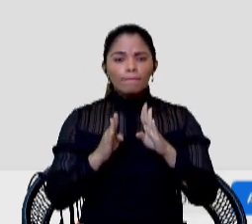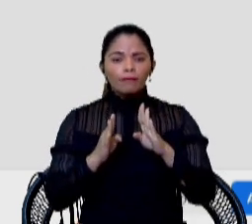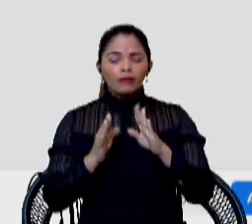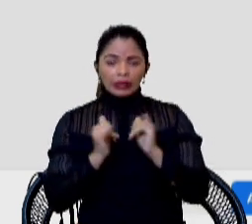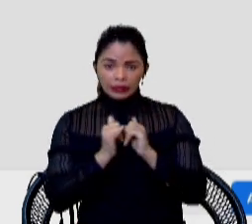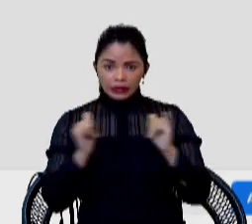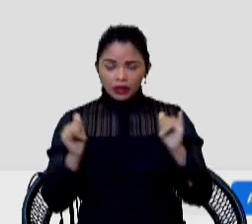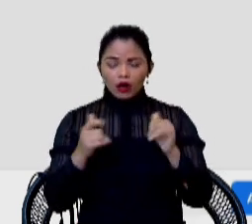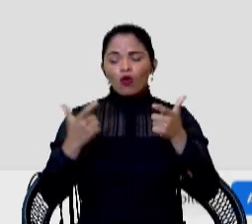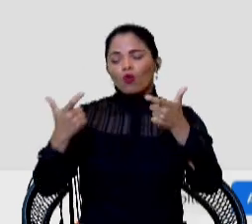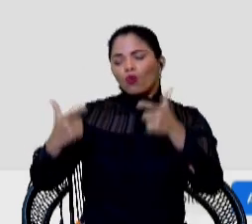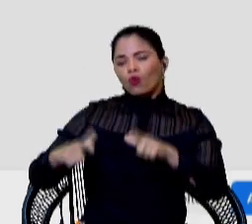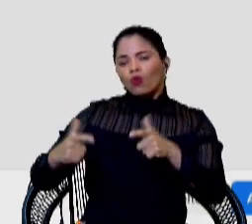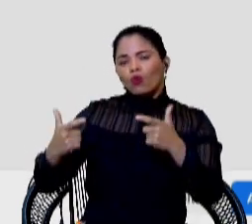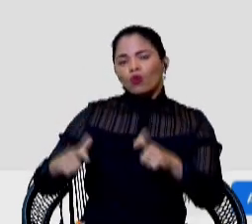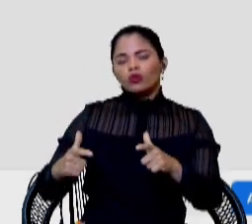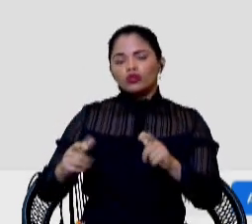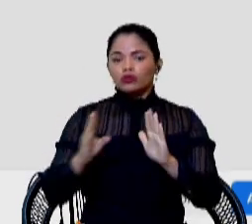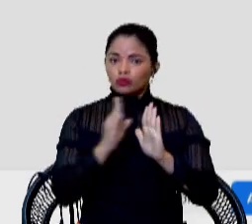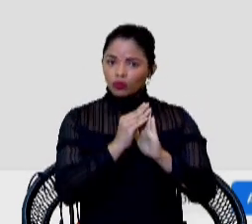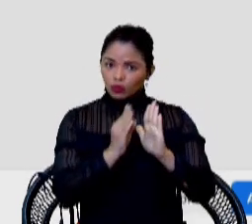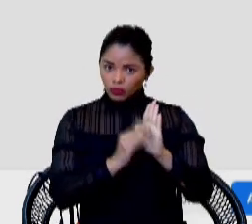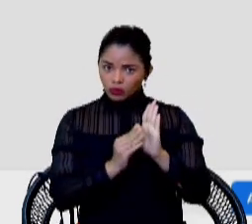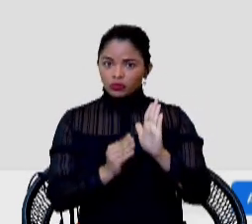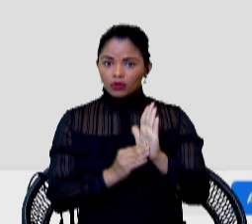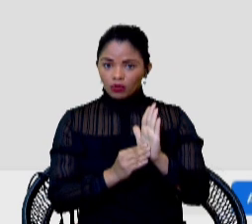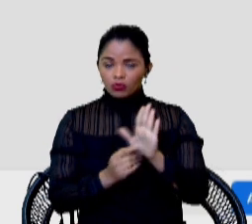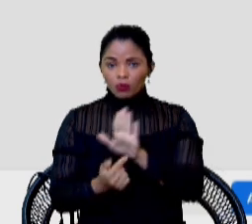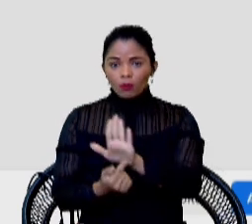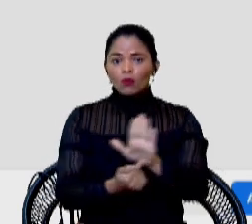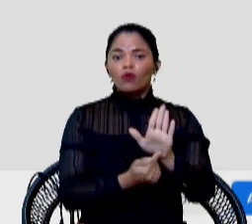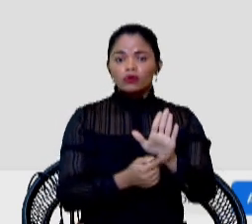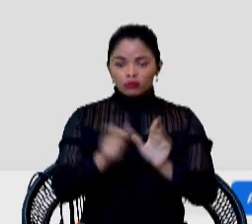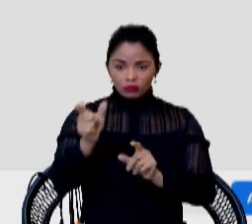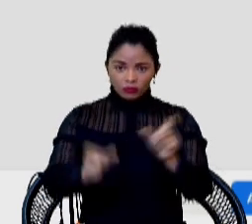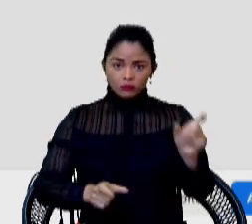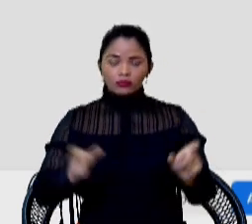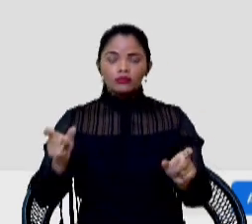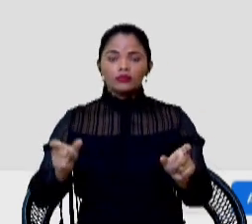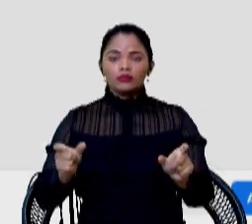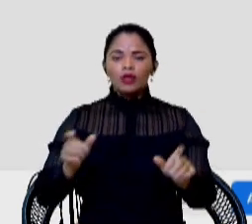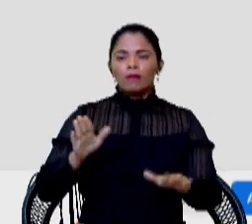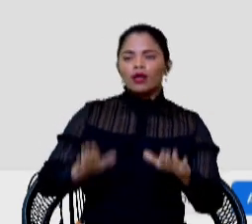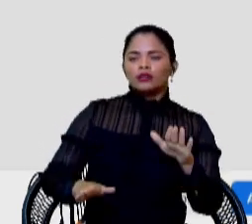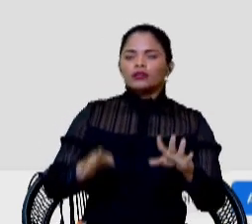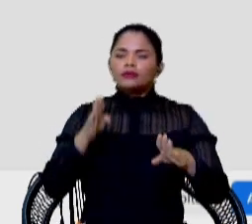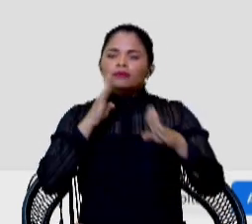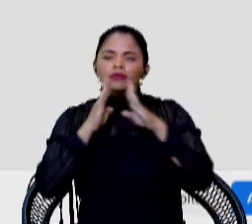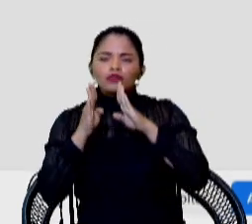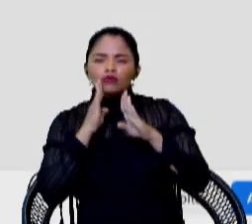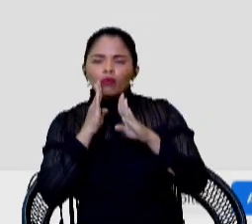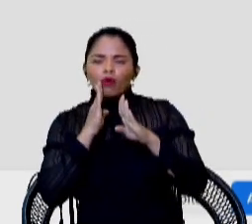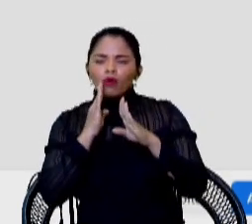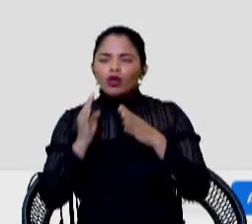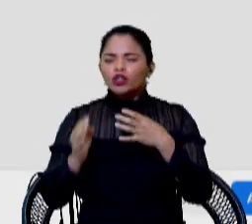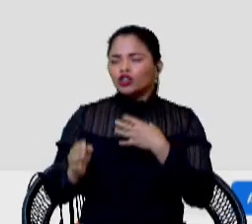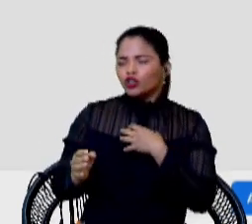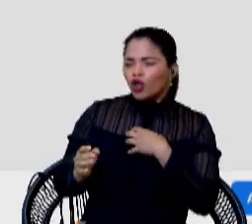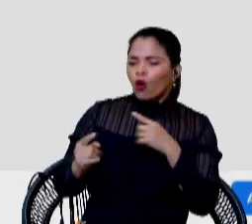falar aonde que ele quer que o conteúdo apareça, né? Então conforme a performance, eu tô vendo o Facebook vai falar, eu tô vendo que a performance